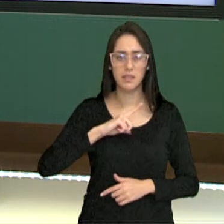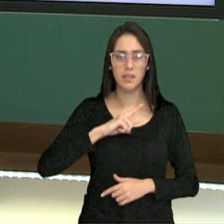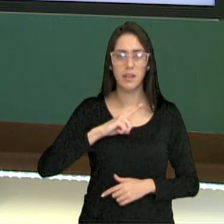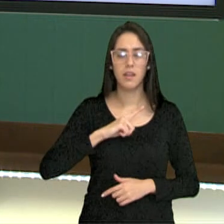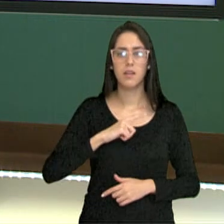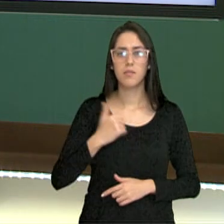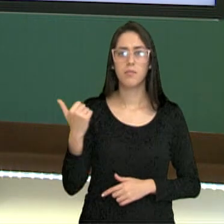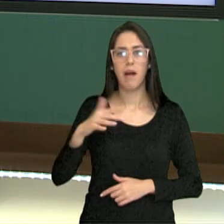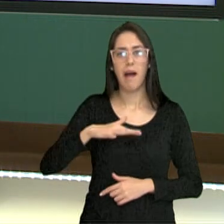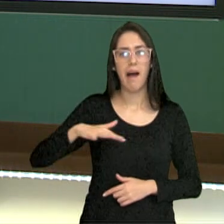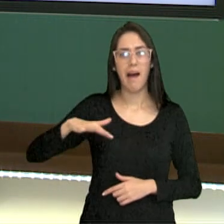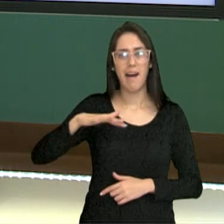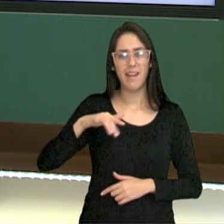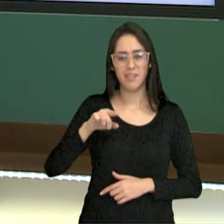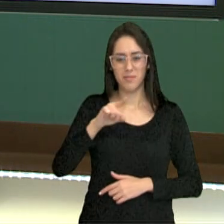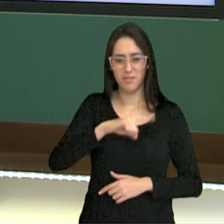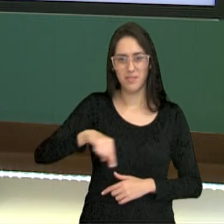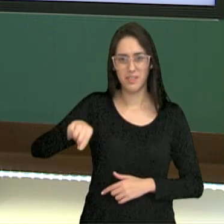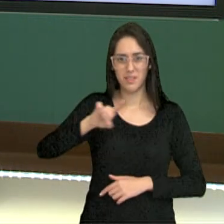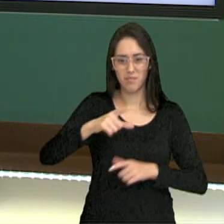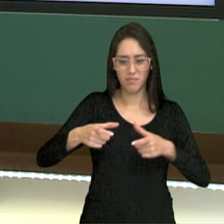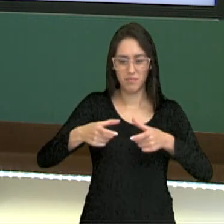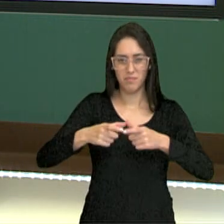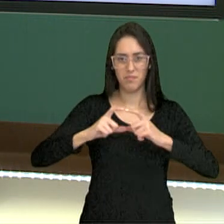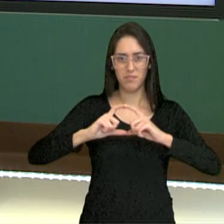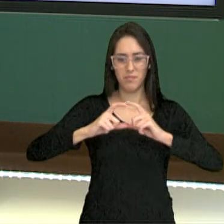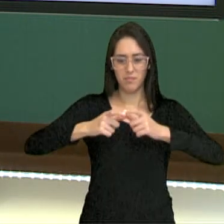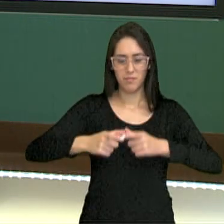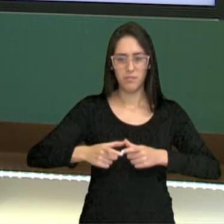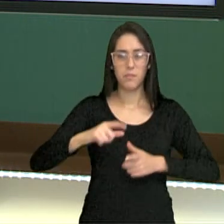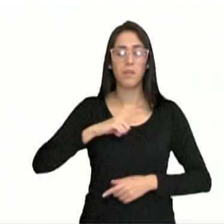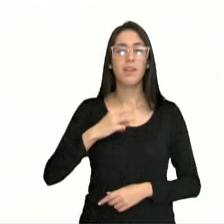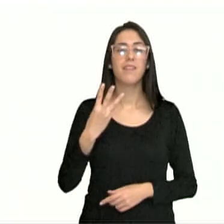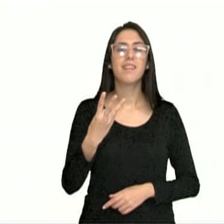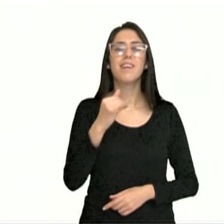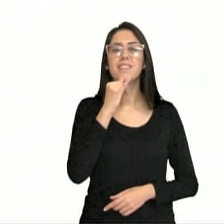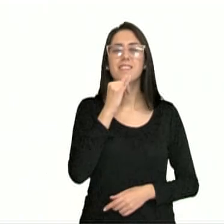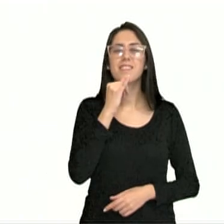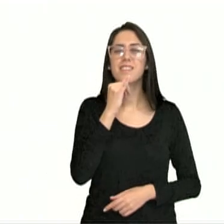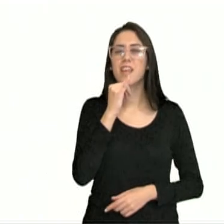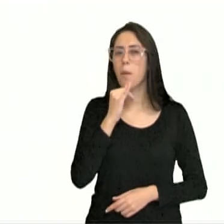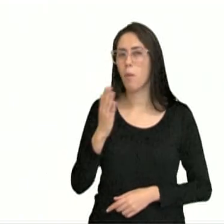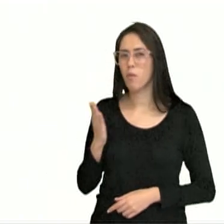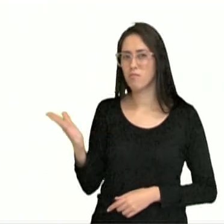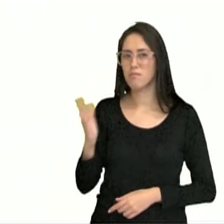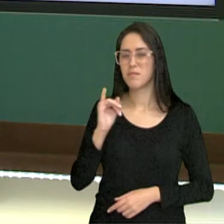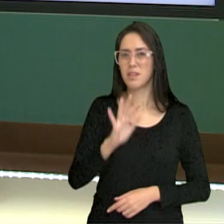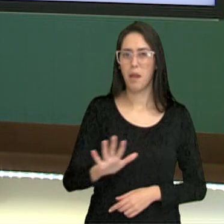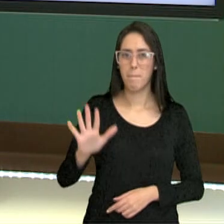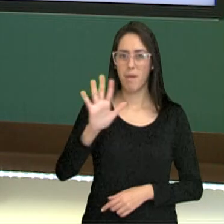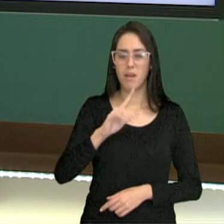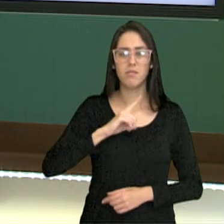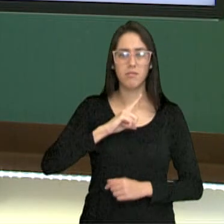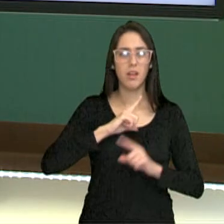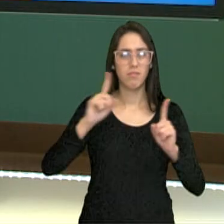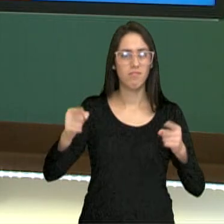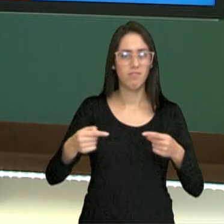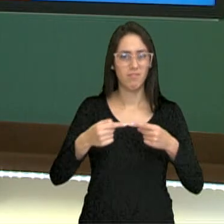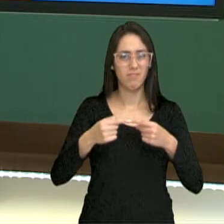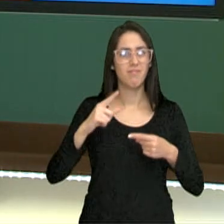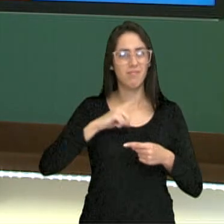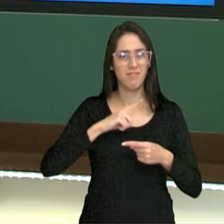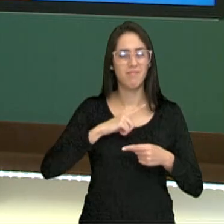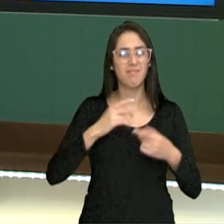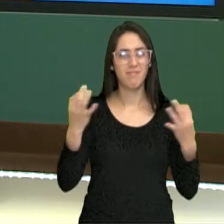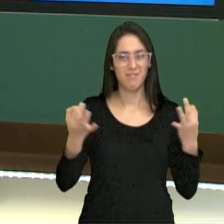uma área circular, tá? Aqui nós temos 3 exemplos de figura que são formados exatamente por essa